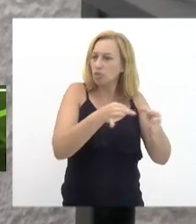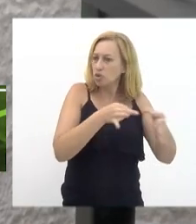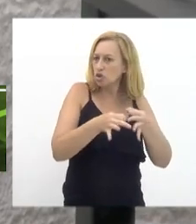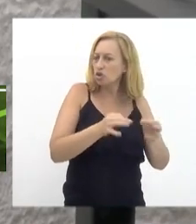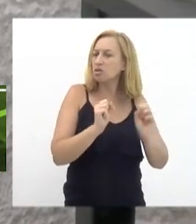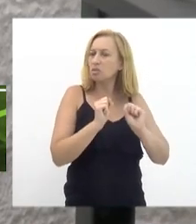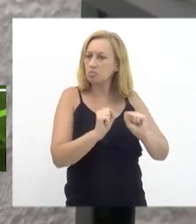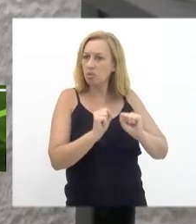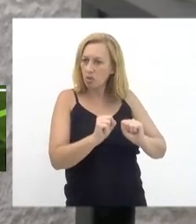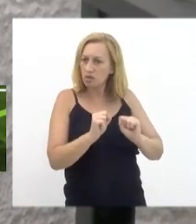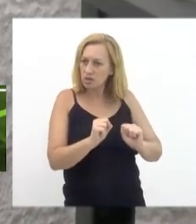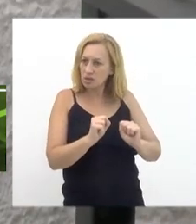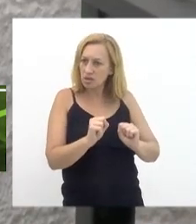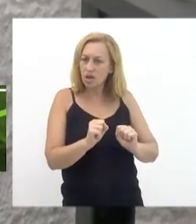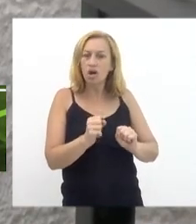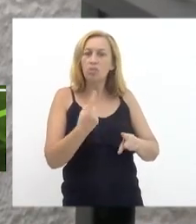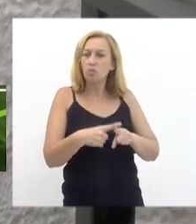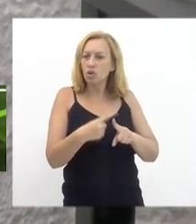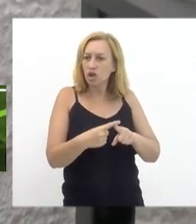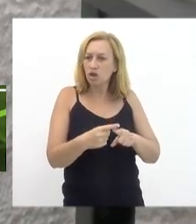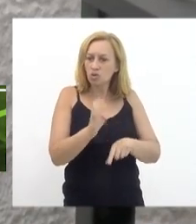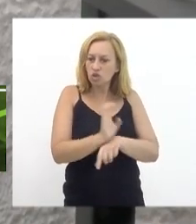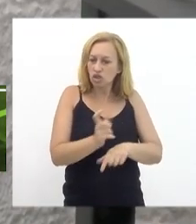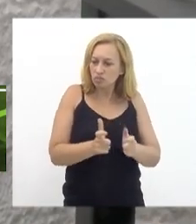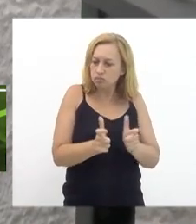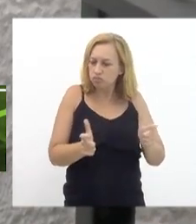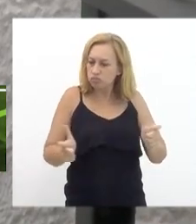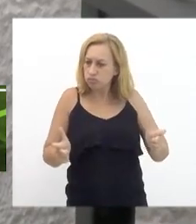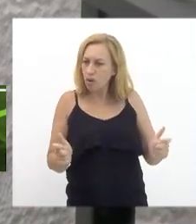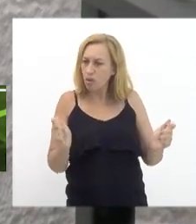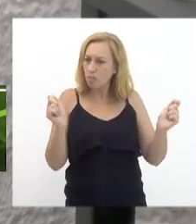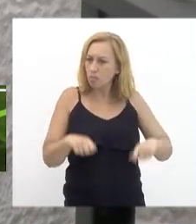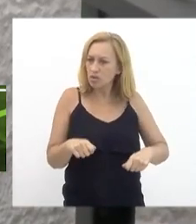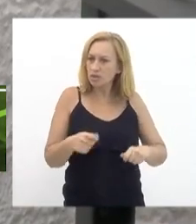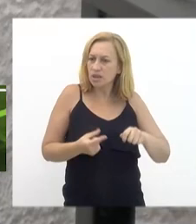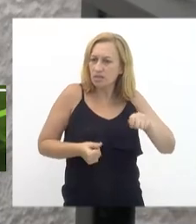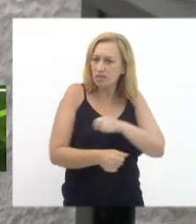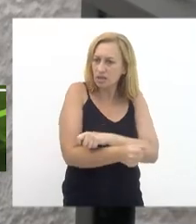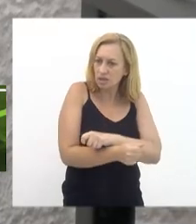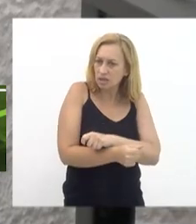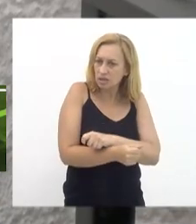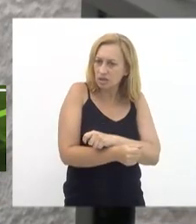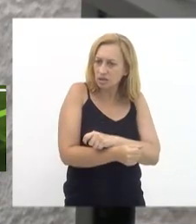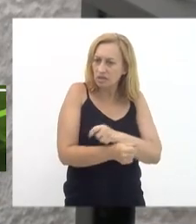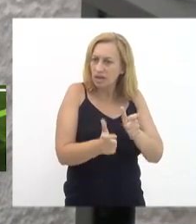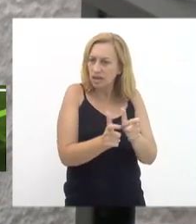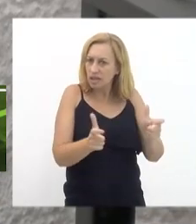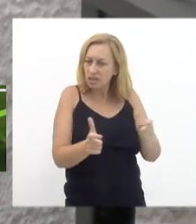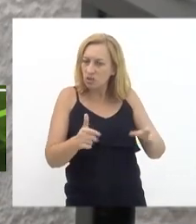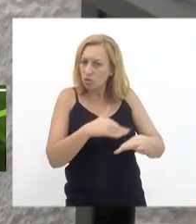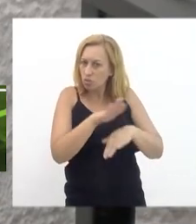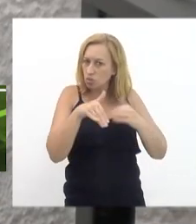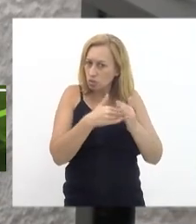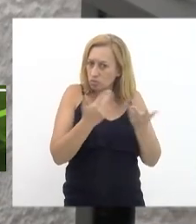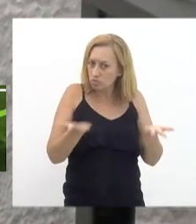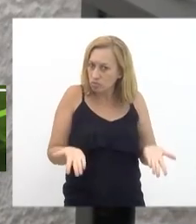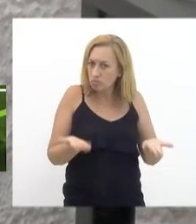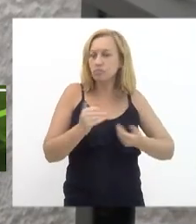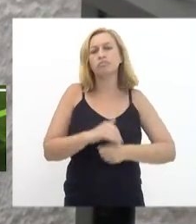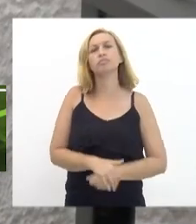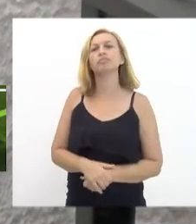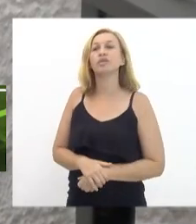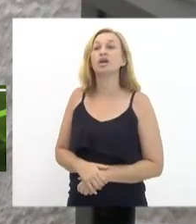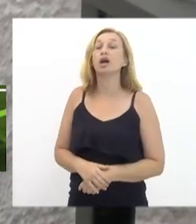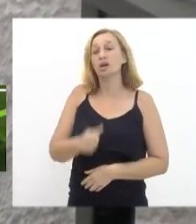possa o estado vai crescendo vai vai ter as suas possibilidades orçamentárias que não sentes Vai Sentando vai crescendo como um todo